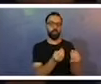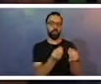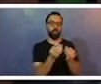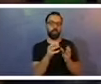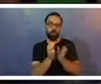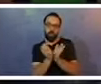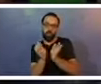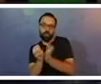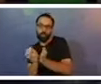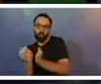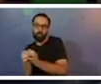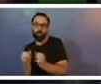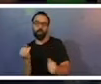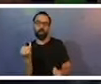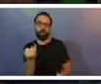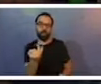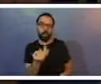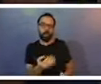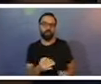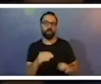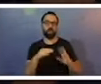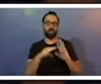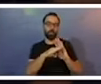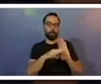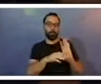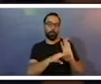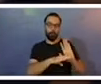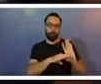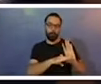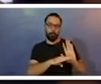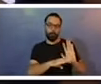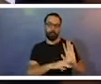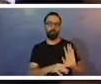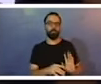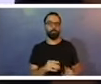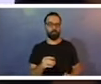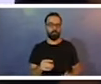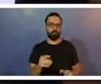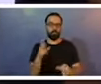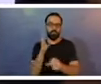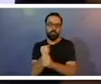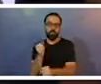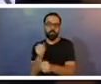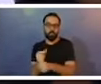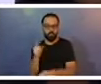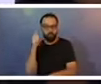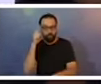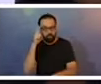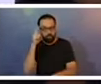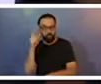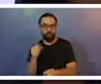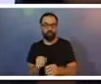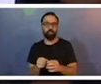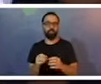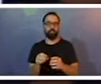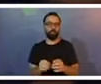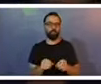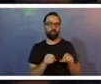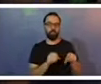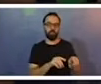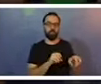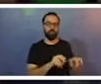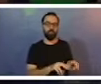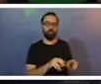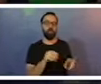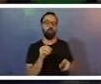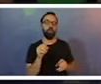cada item a seguir e calcule mentalmente quantas unidades sobram. Se precisar,